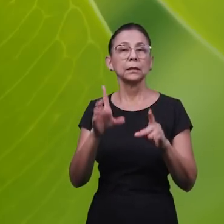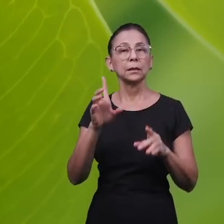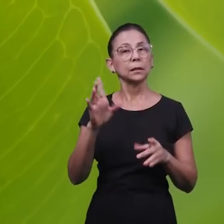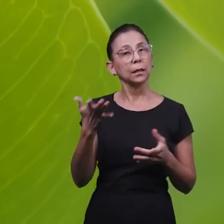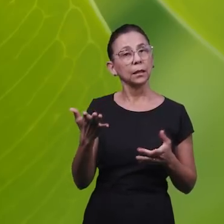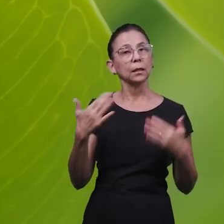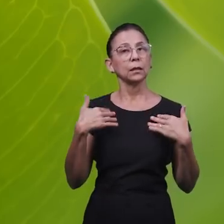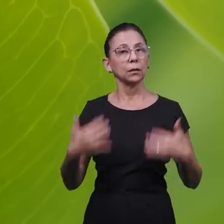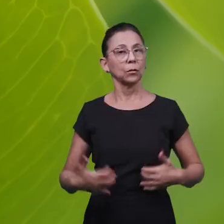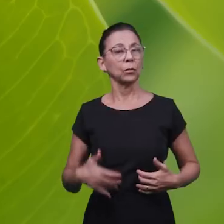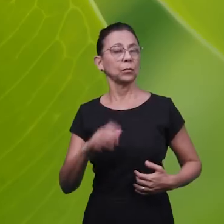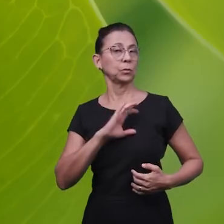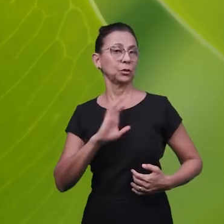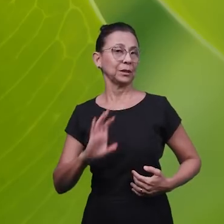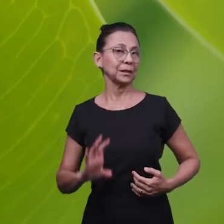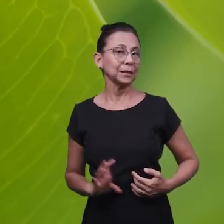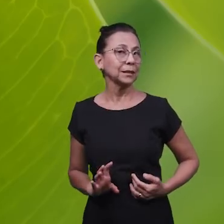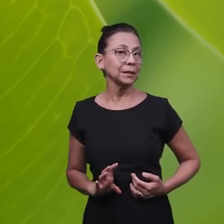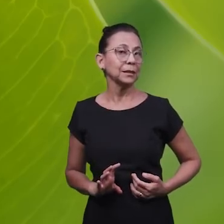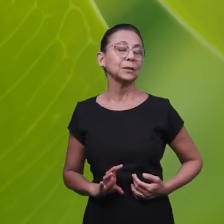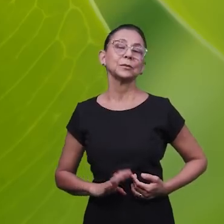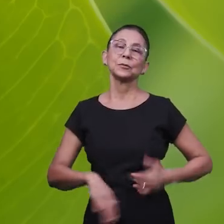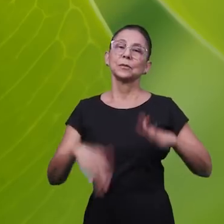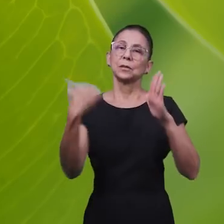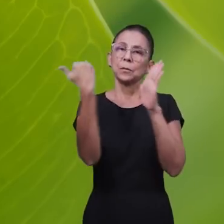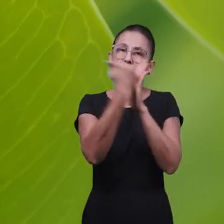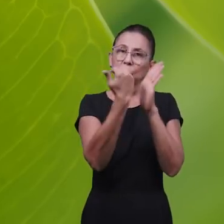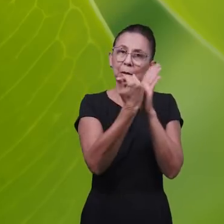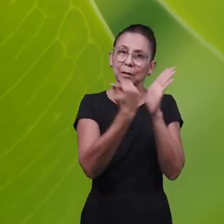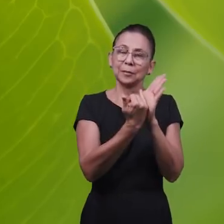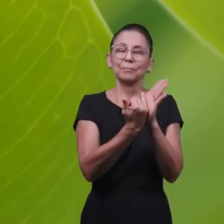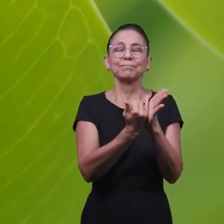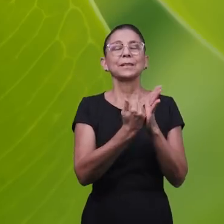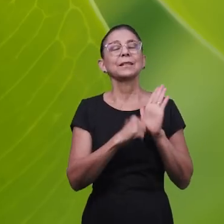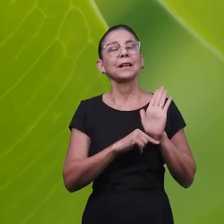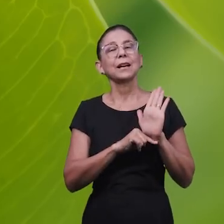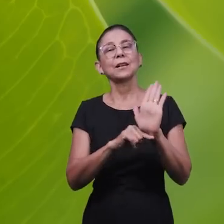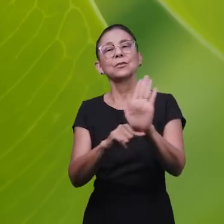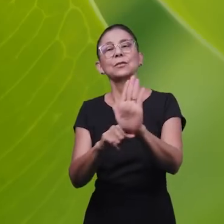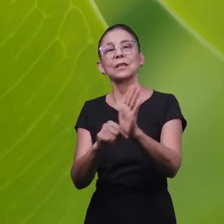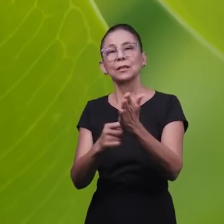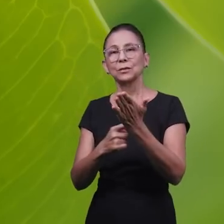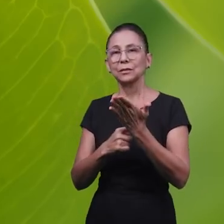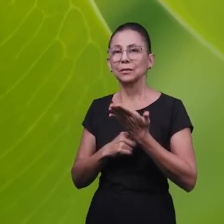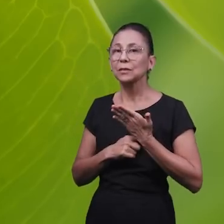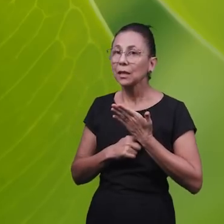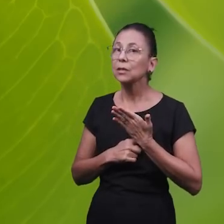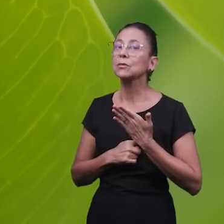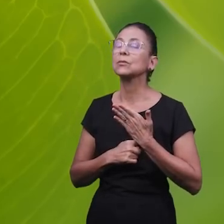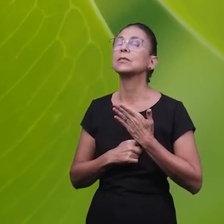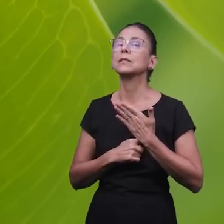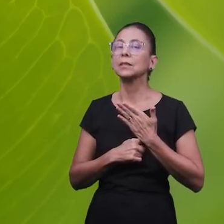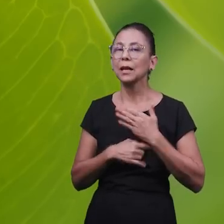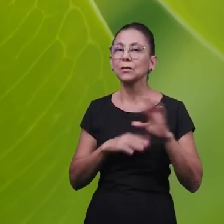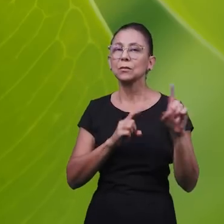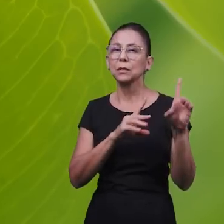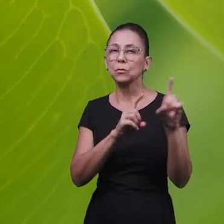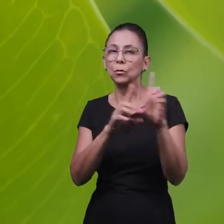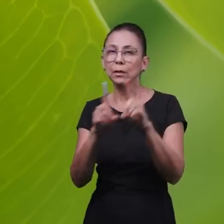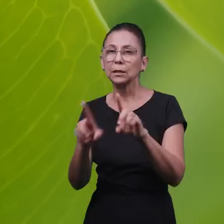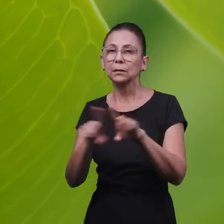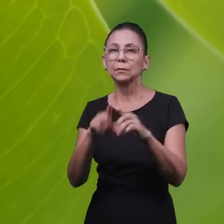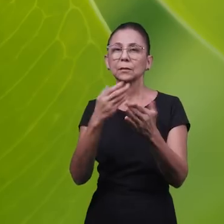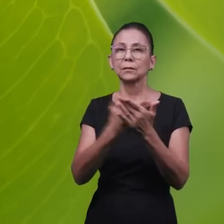Então, esse programa tem nos ajudado a ter mais experiências com o Senhor, a estudar mais a palavra e conhecer mais das